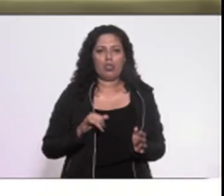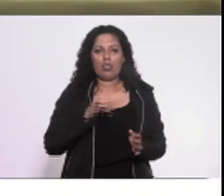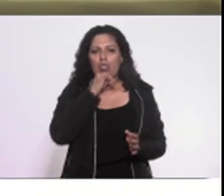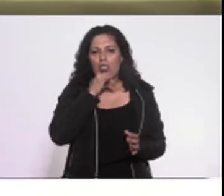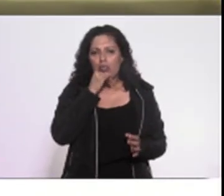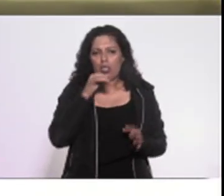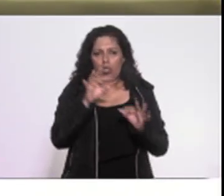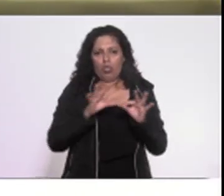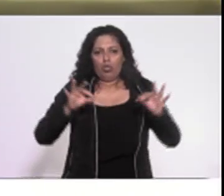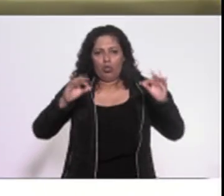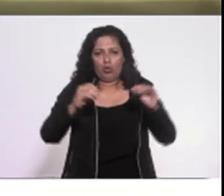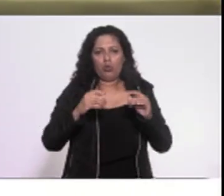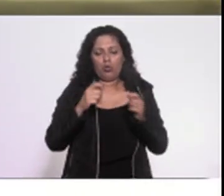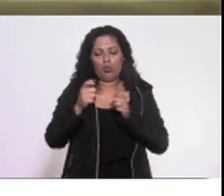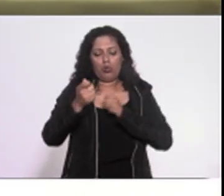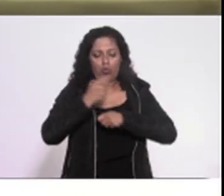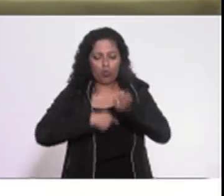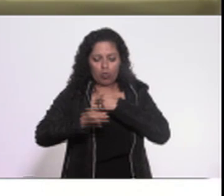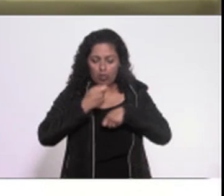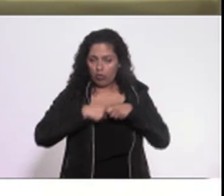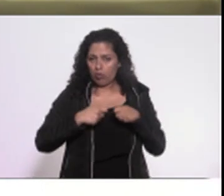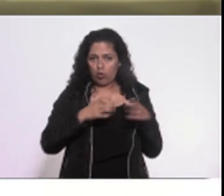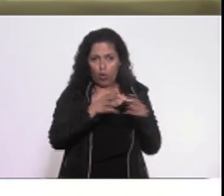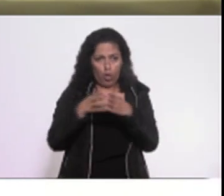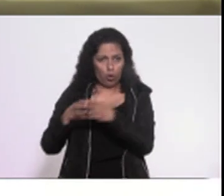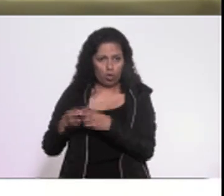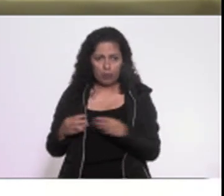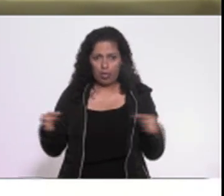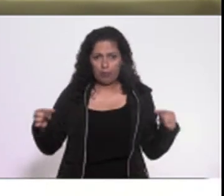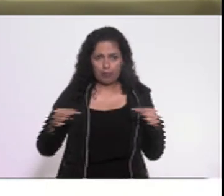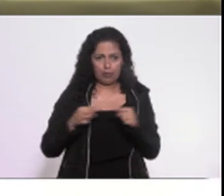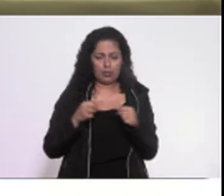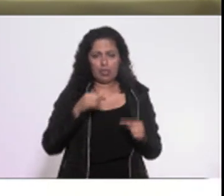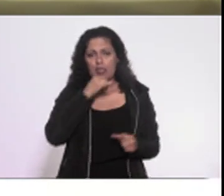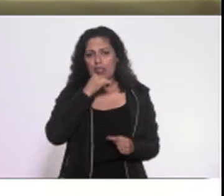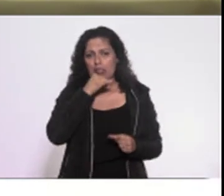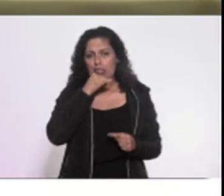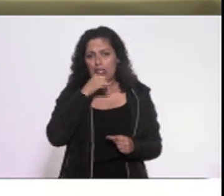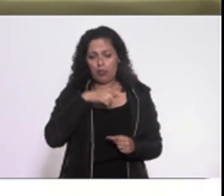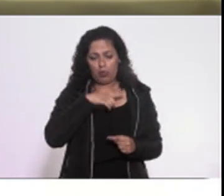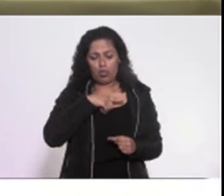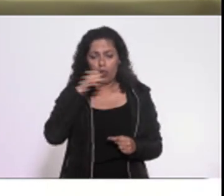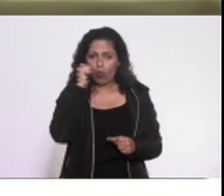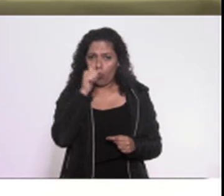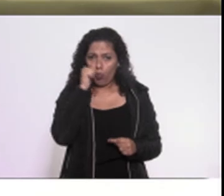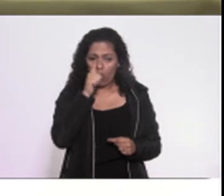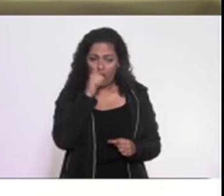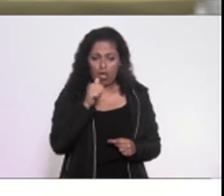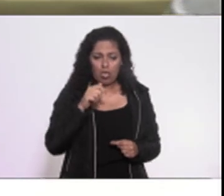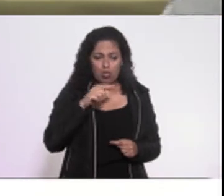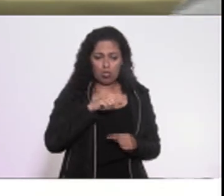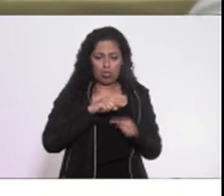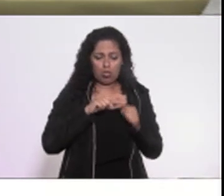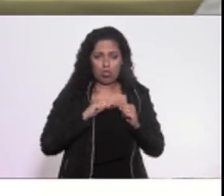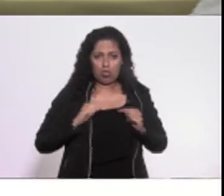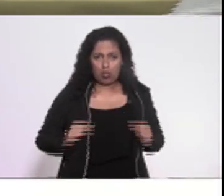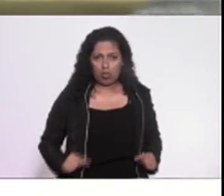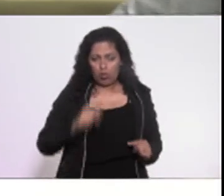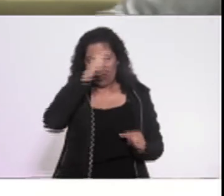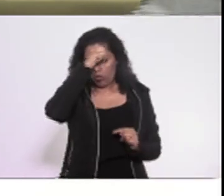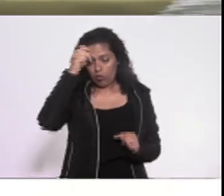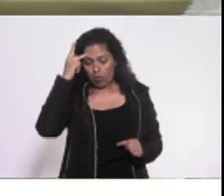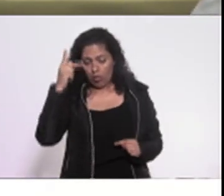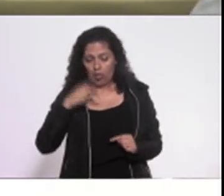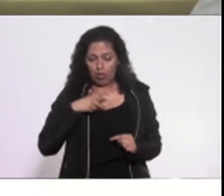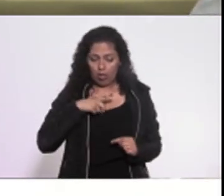inclusive em todos os órgãos da administração pública. Sim. Né? Por exemplo, você pode ter servidoras que têm algum problema relacionado a abuso